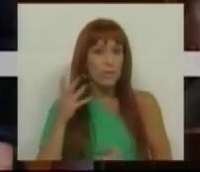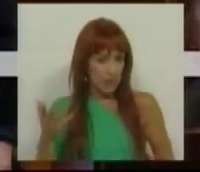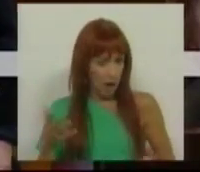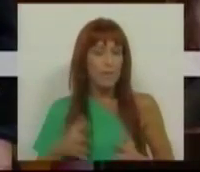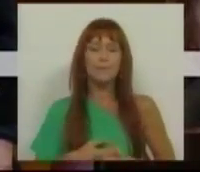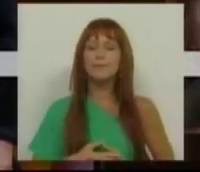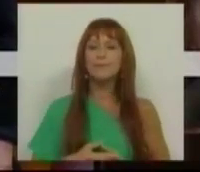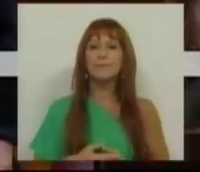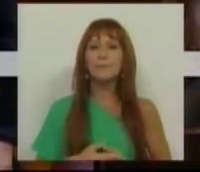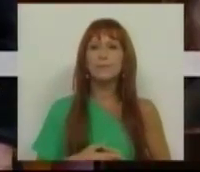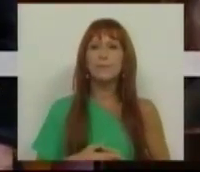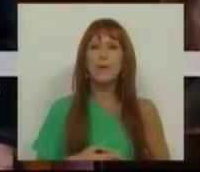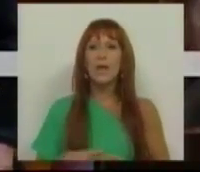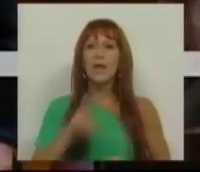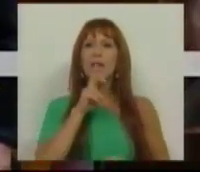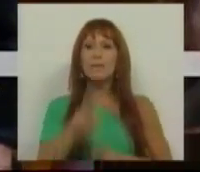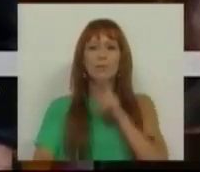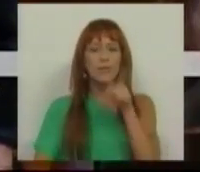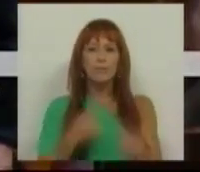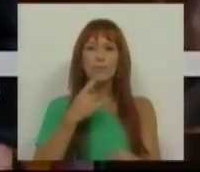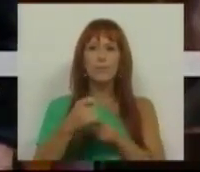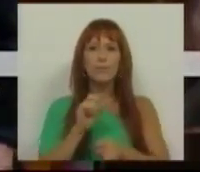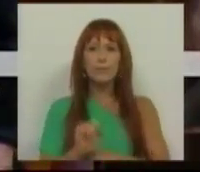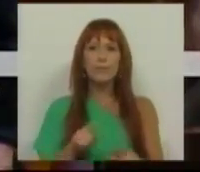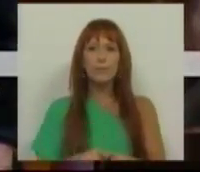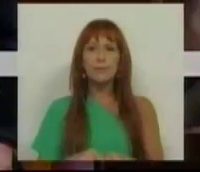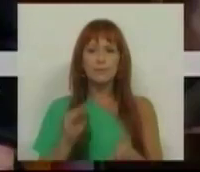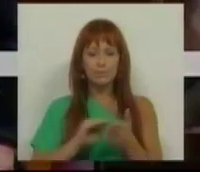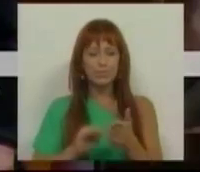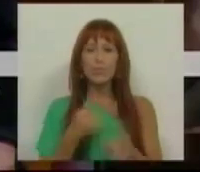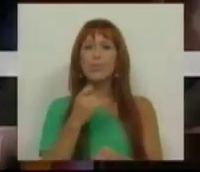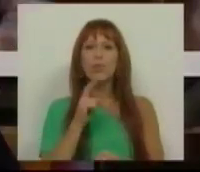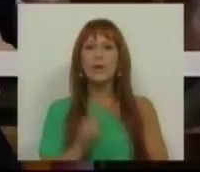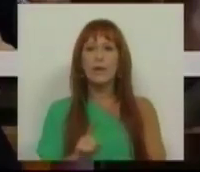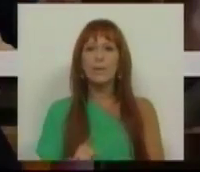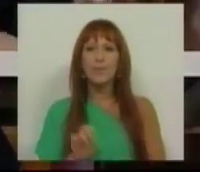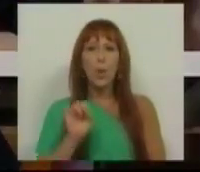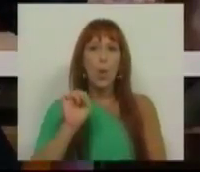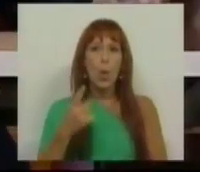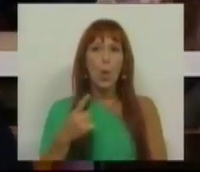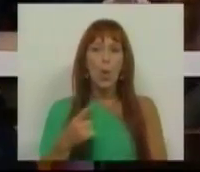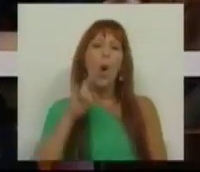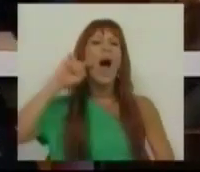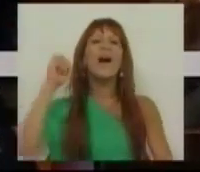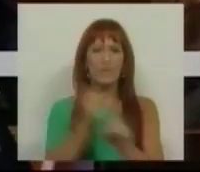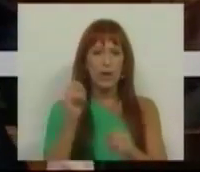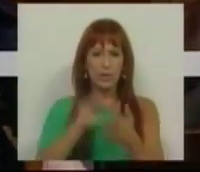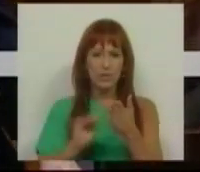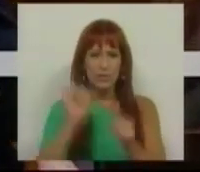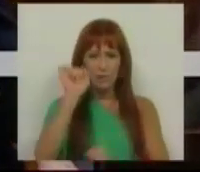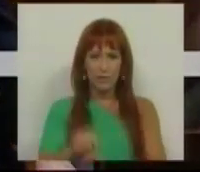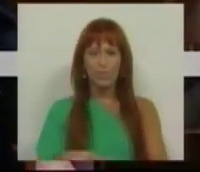fundamental, e respondem à pergunta que a petição faz, ou à reivindicação da